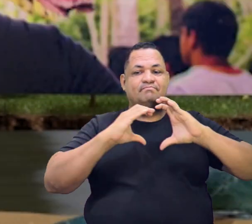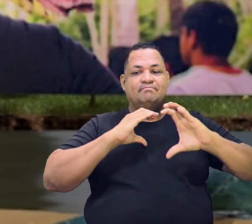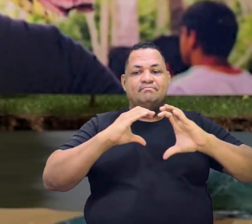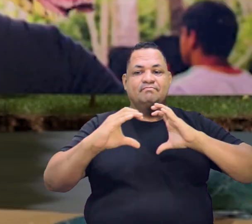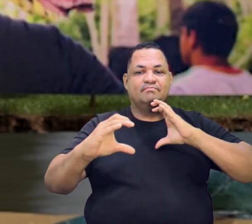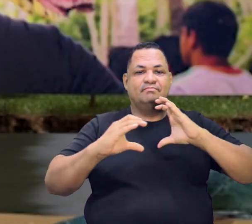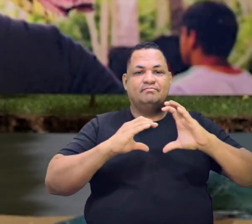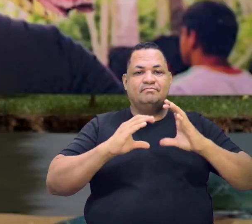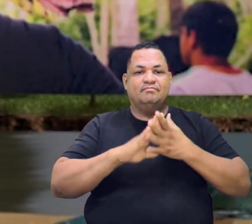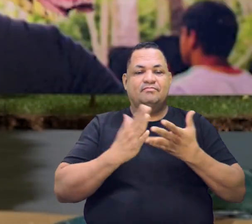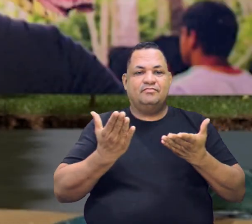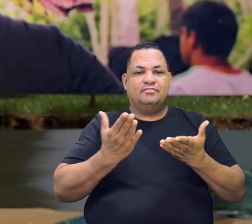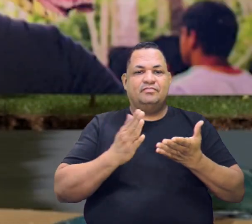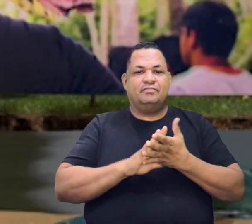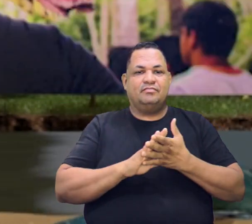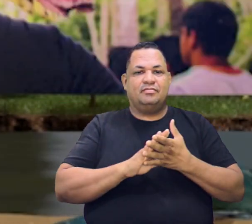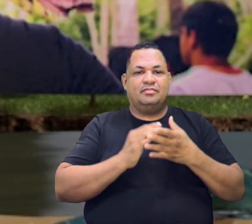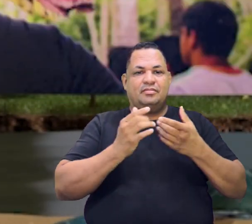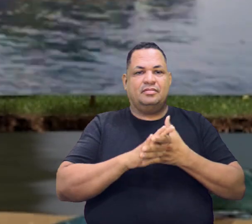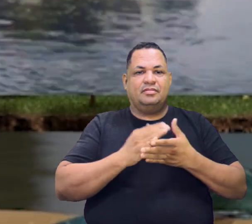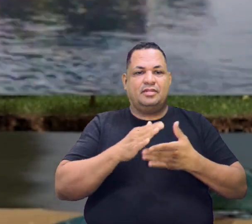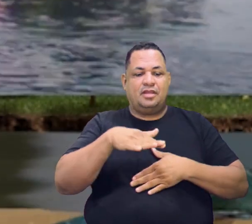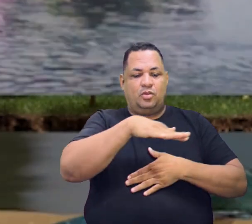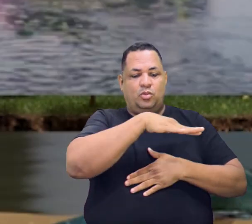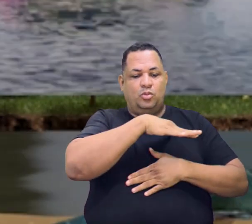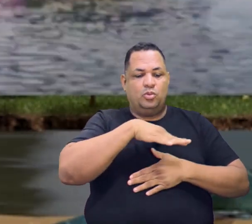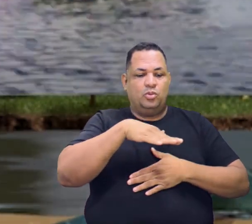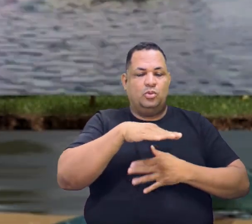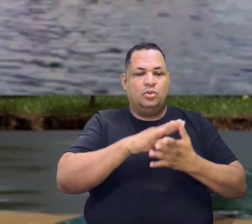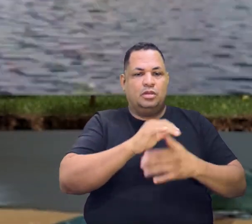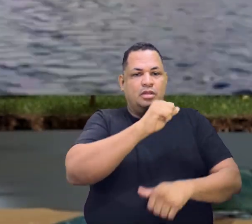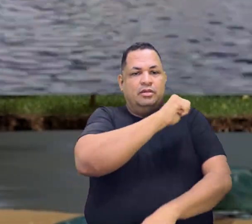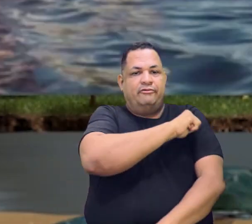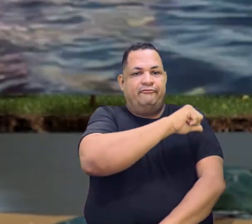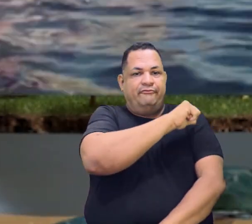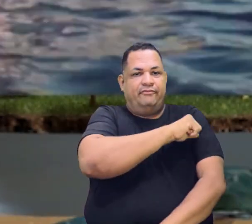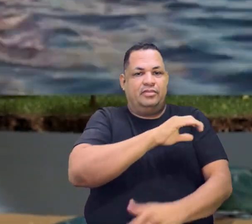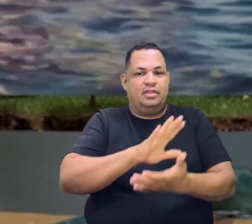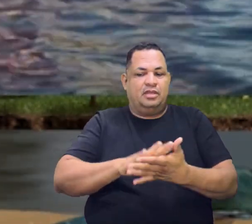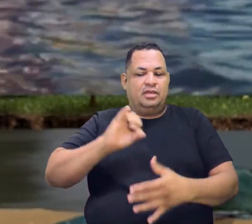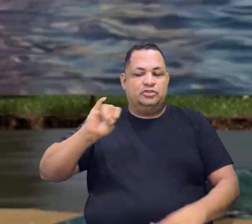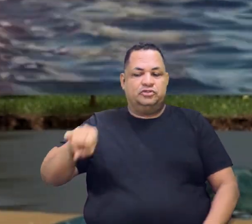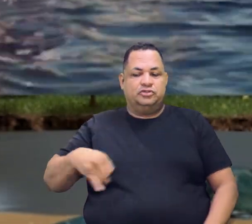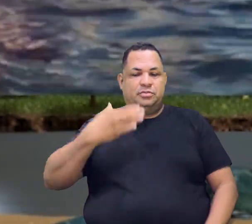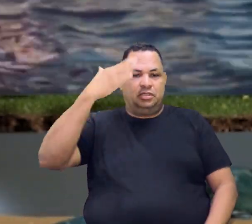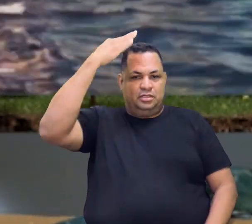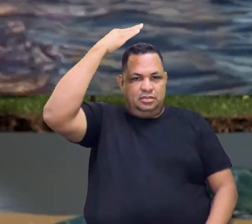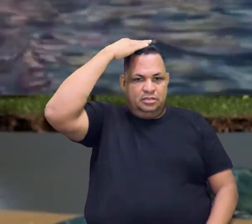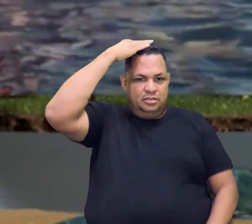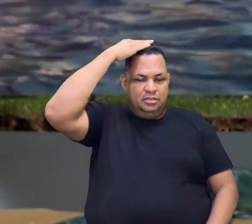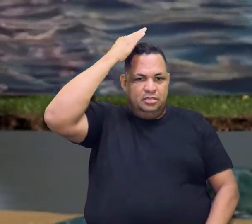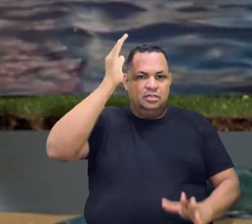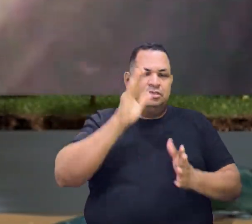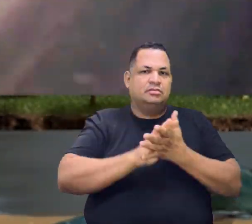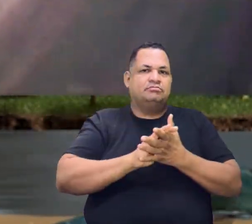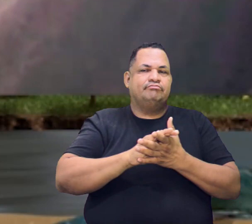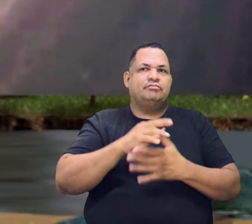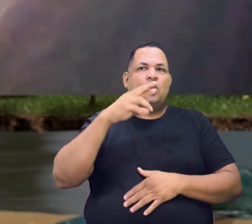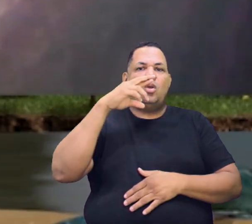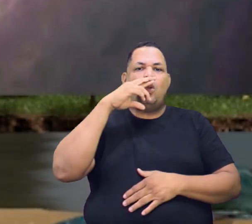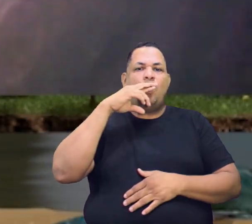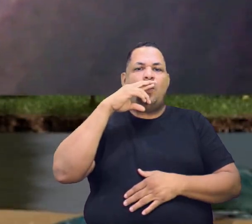Velho. Aqui, só a partir de 1977, que vai ser criado o município